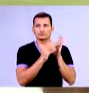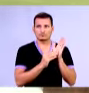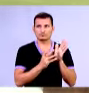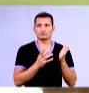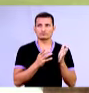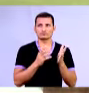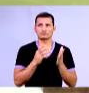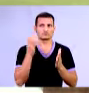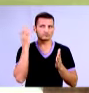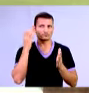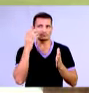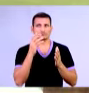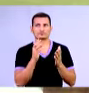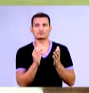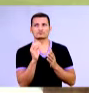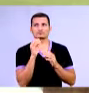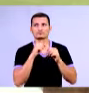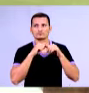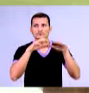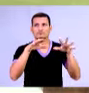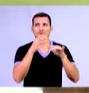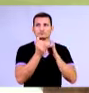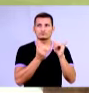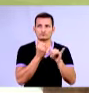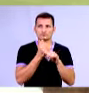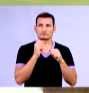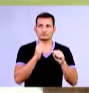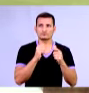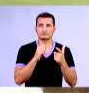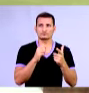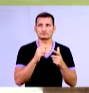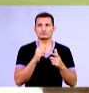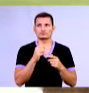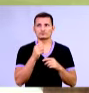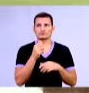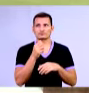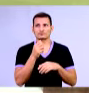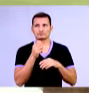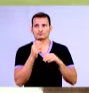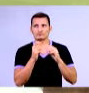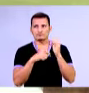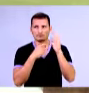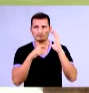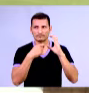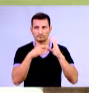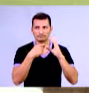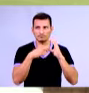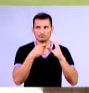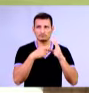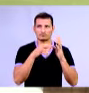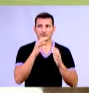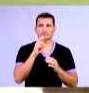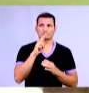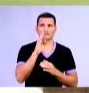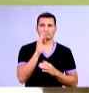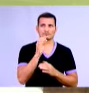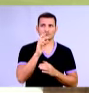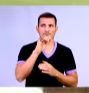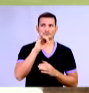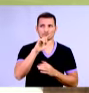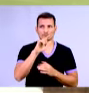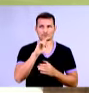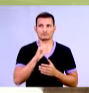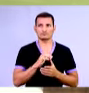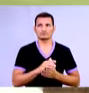podcast, postar na internet, ele pode gerar vídeo com tutoriais. Então, esses recursos já são disponíveis a partir do momento que ele conhece a